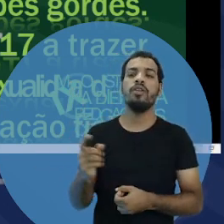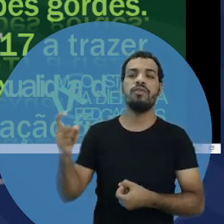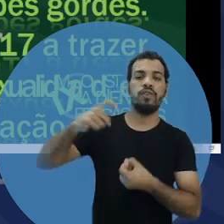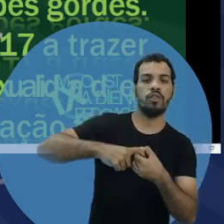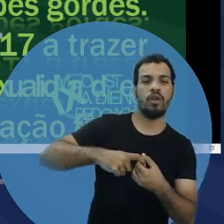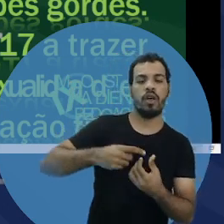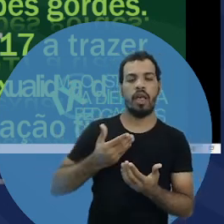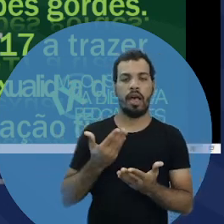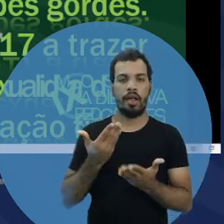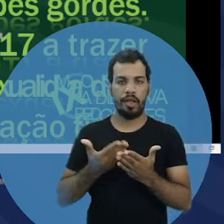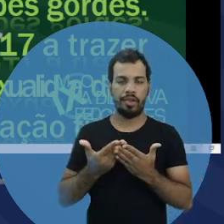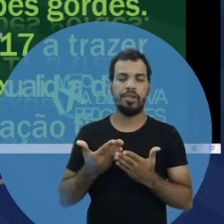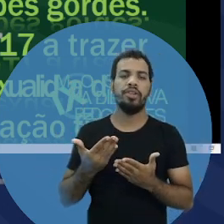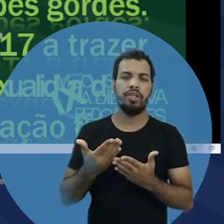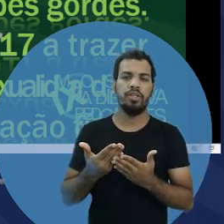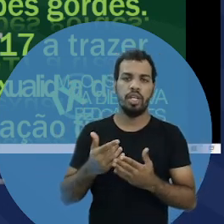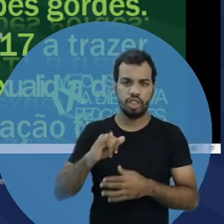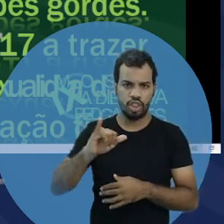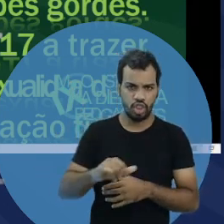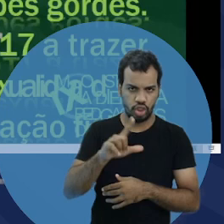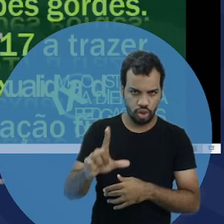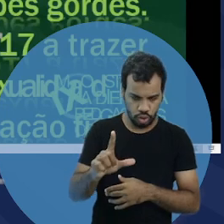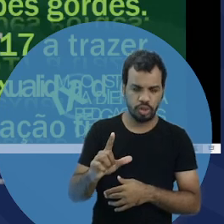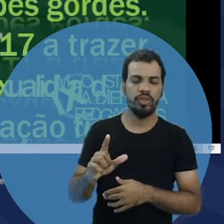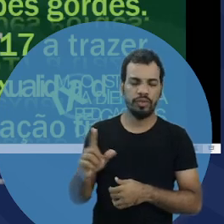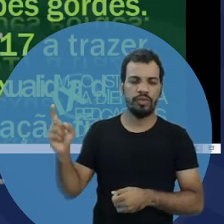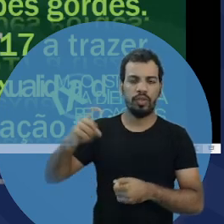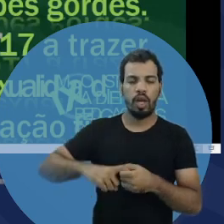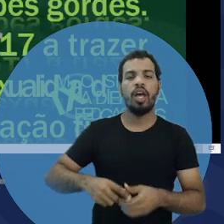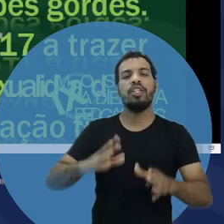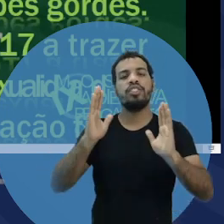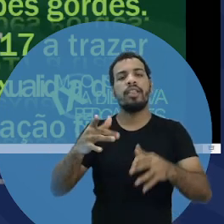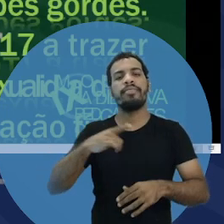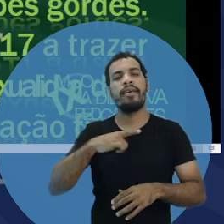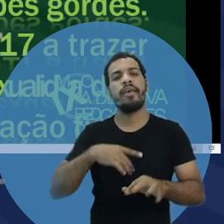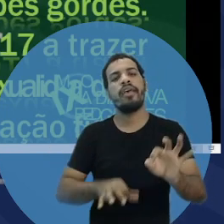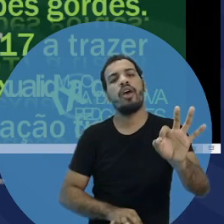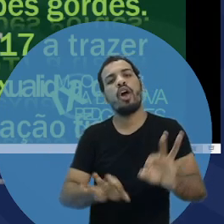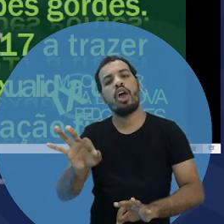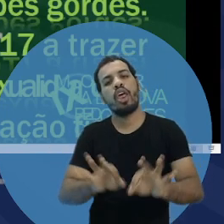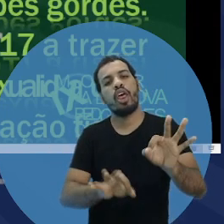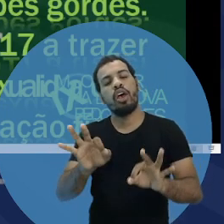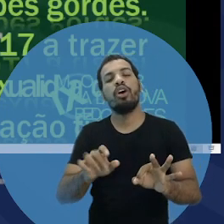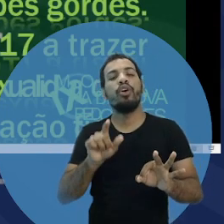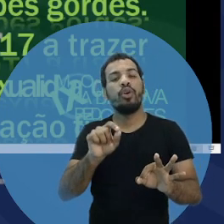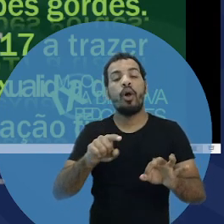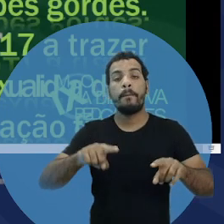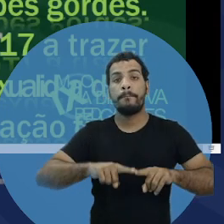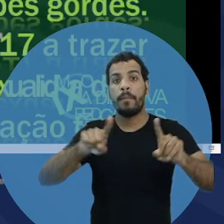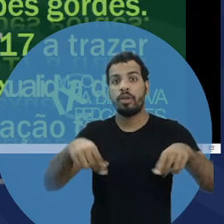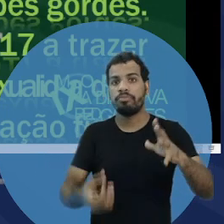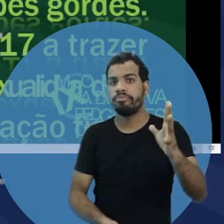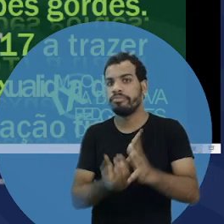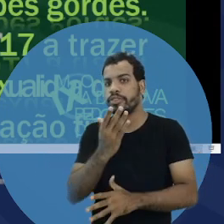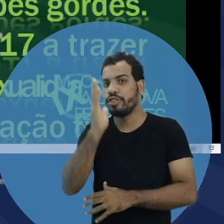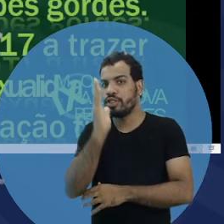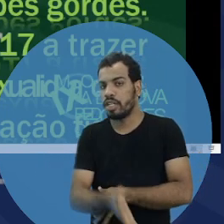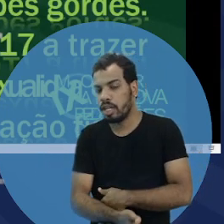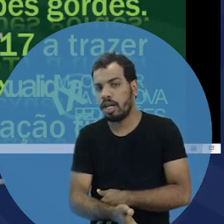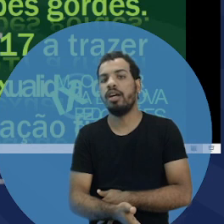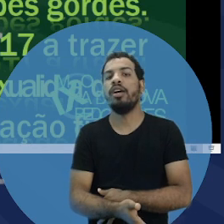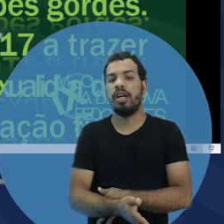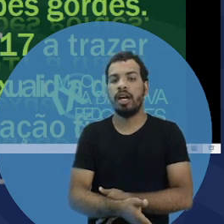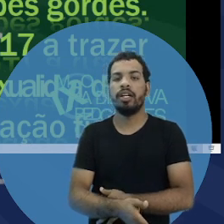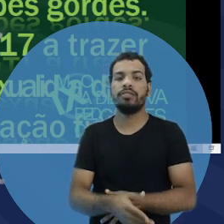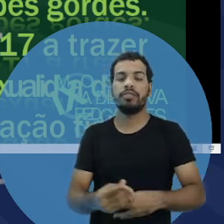depois agora em julho, e nós já tínhamos organizado um projeto justamente para contemplar